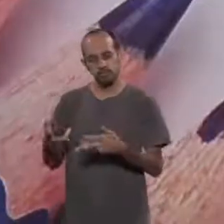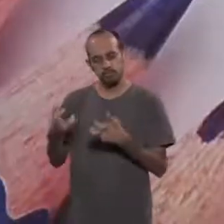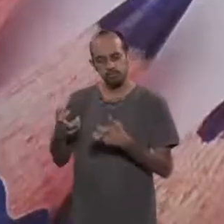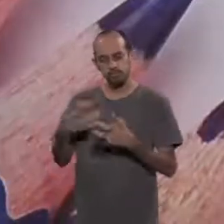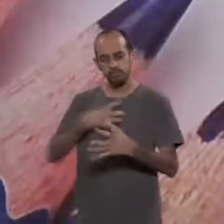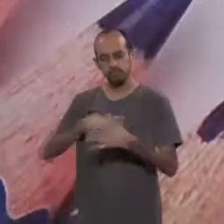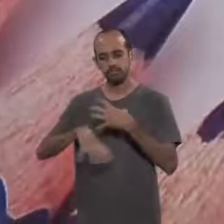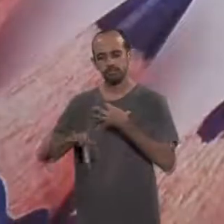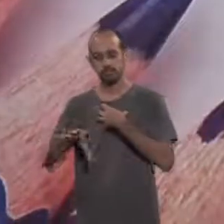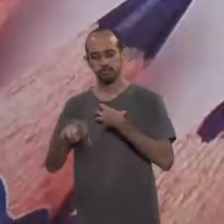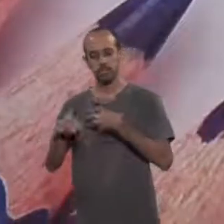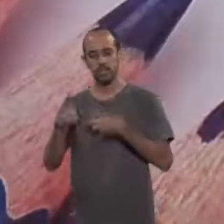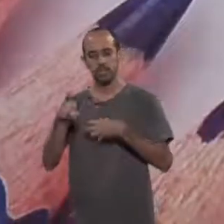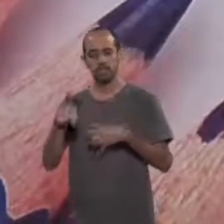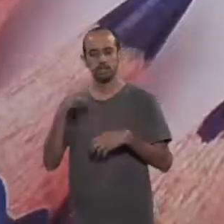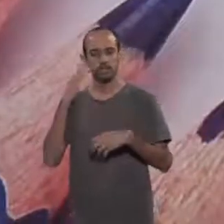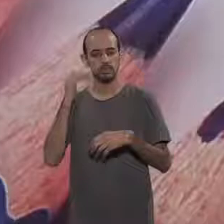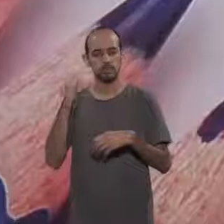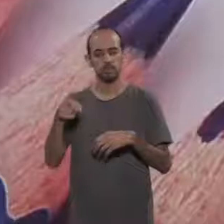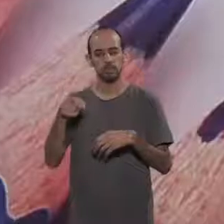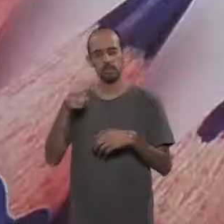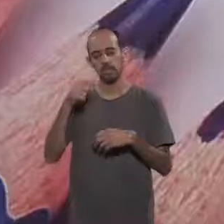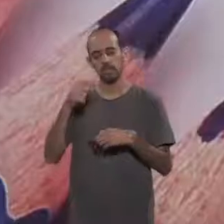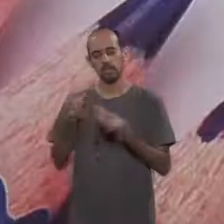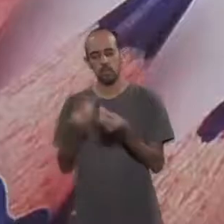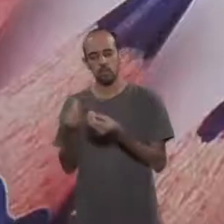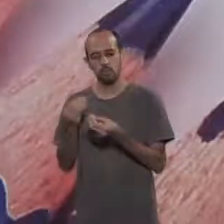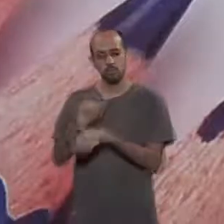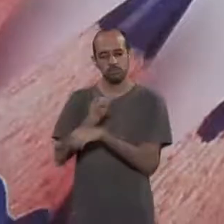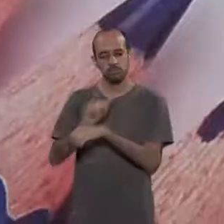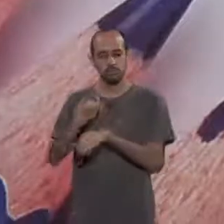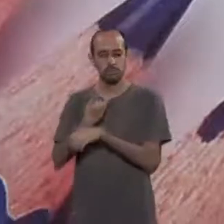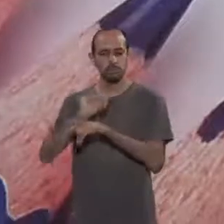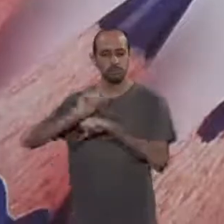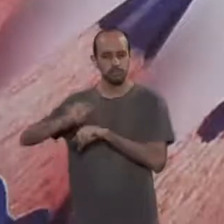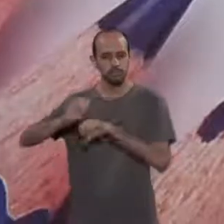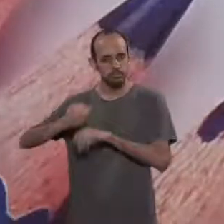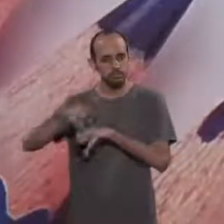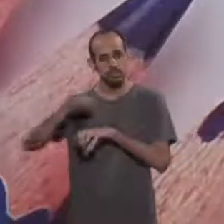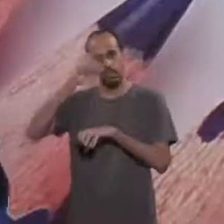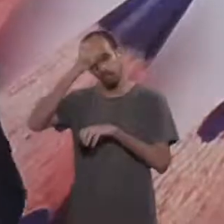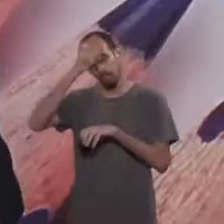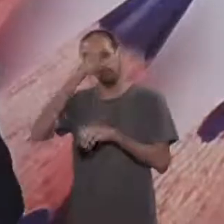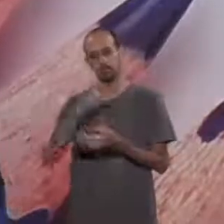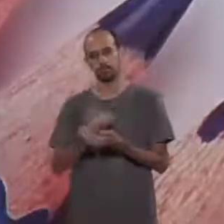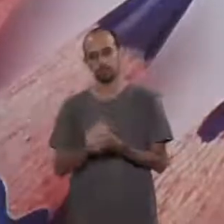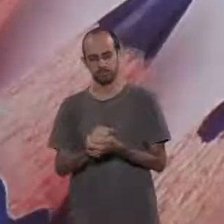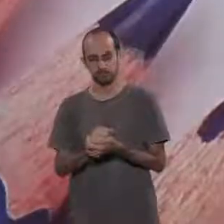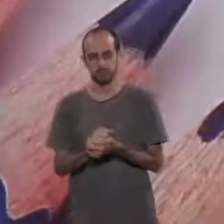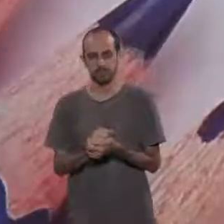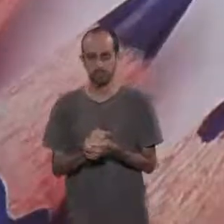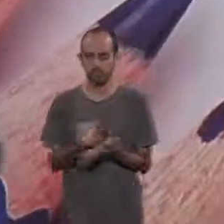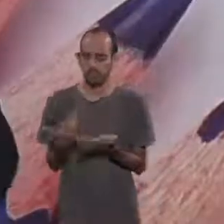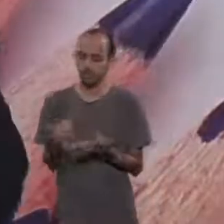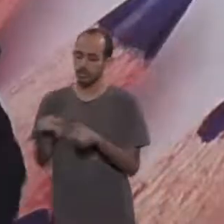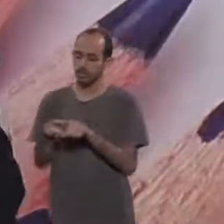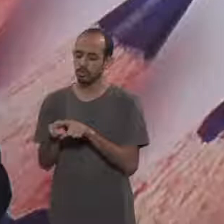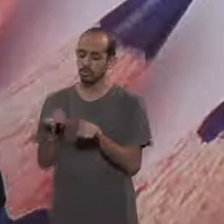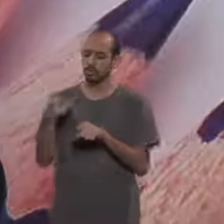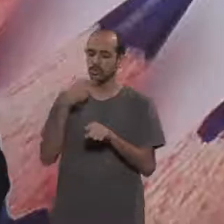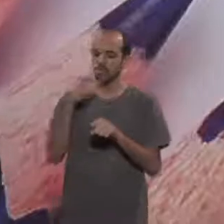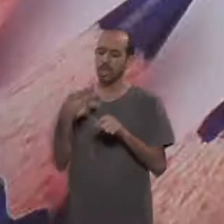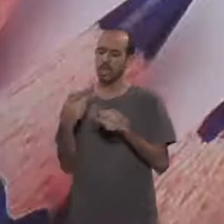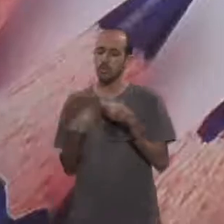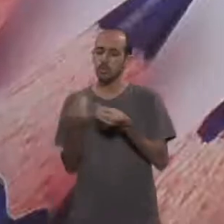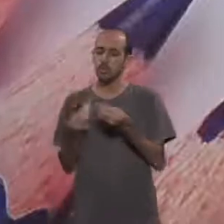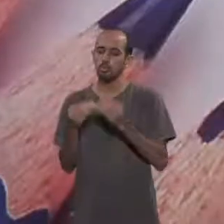conhecer, eu acho que aí o processo de ensino-aprendizagem deve ficar mais tranquilo, né? E até para fazer... Queria que você falasse um pouquinho das